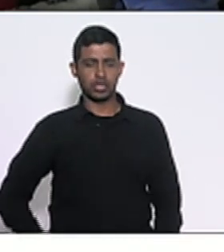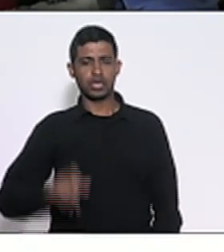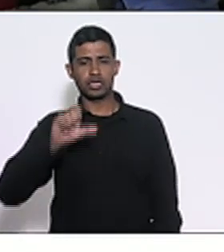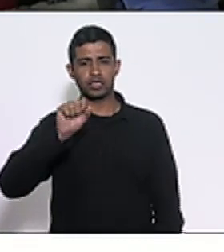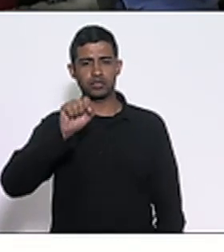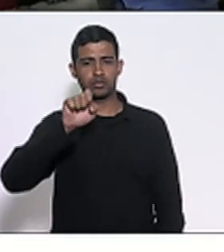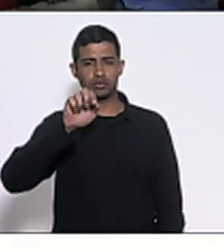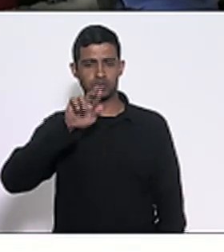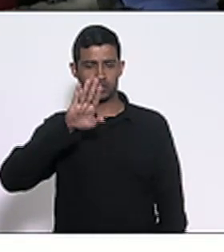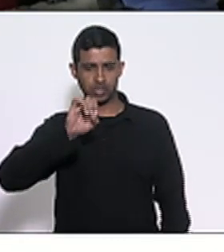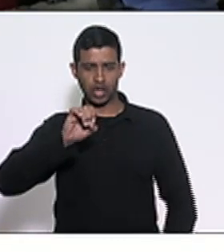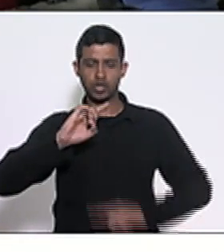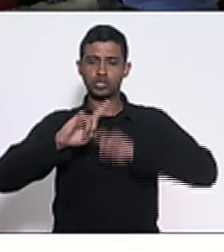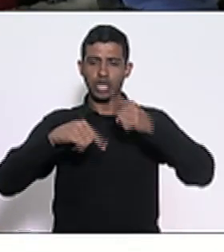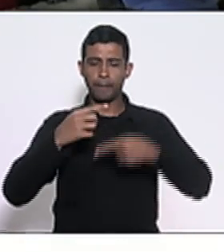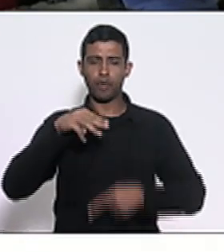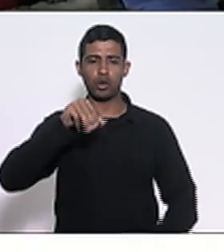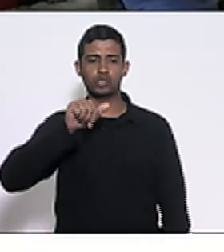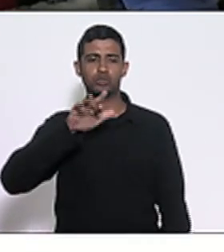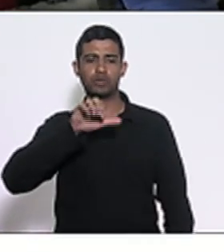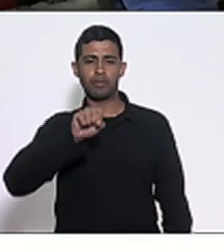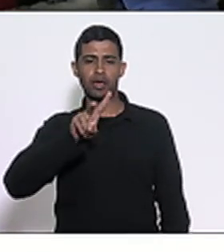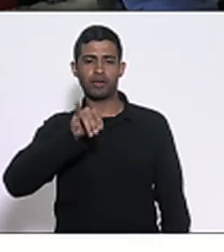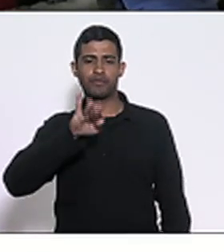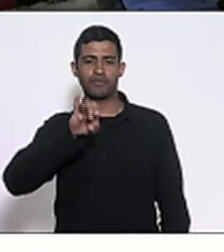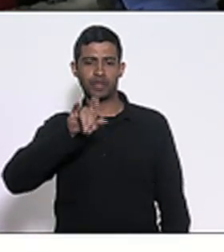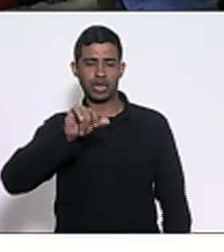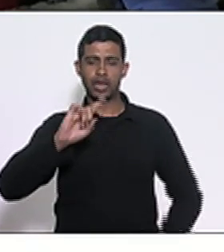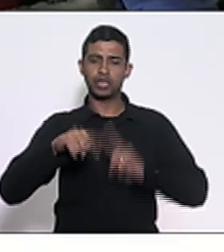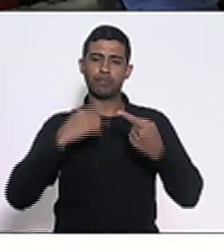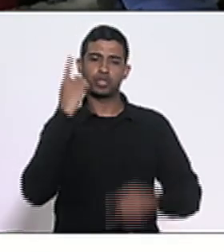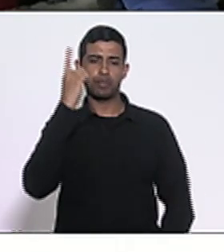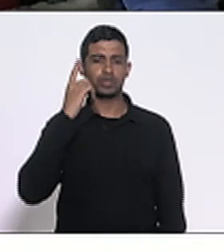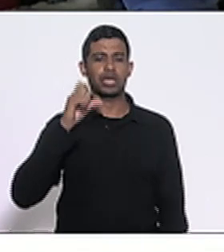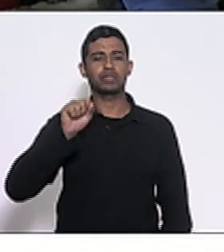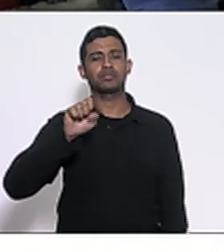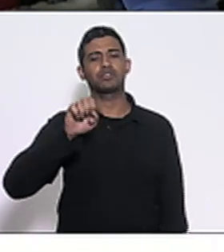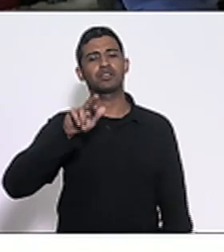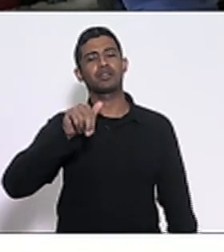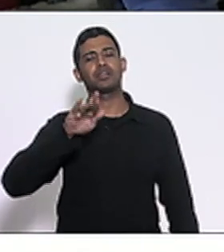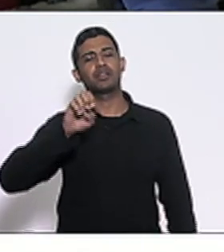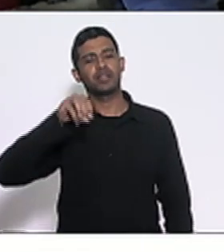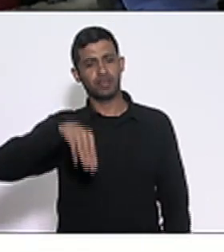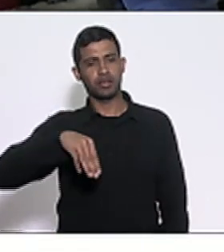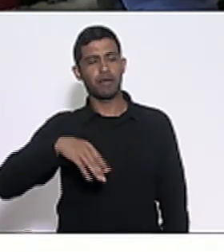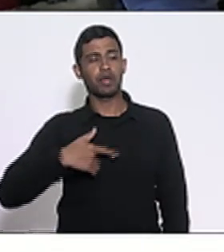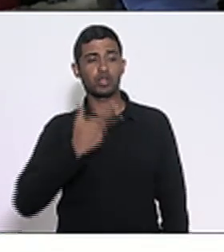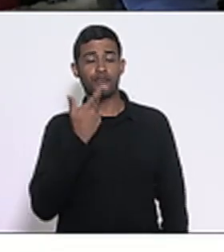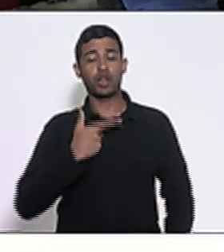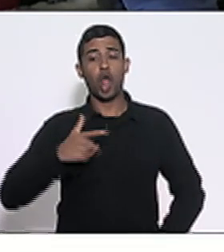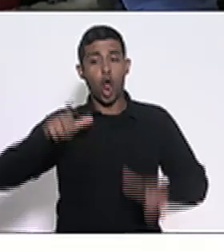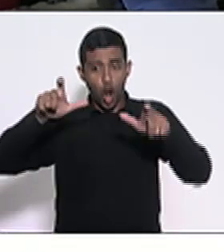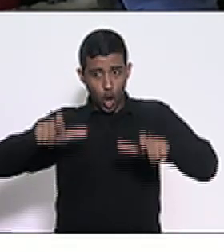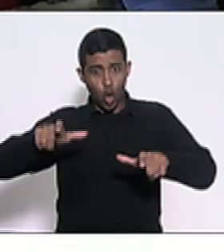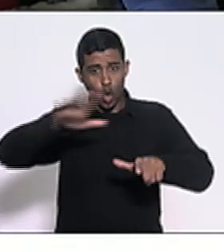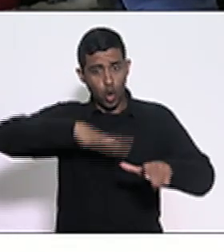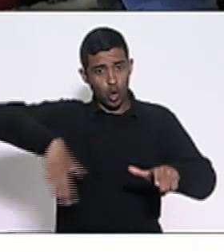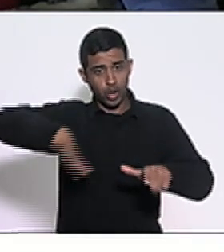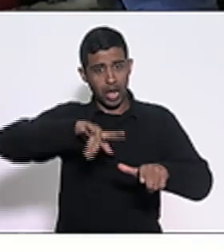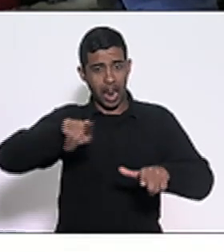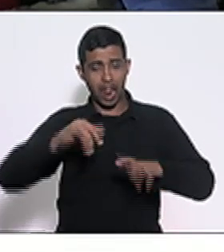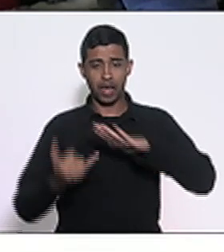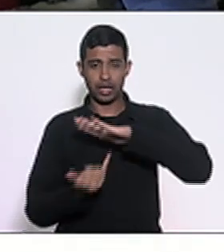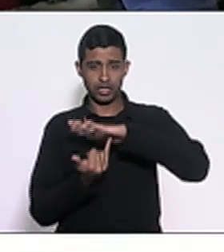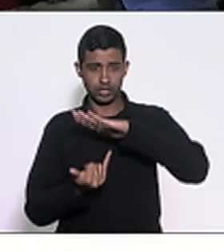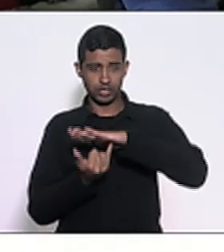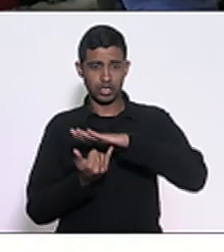Vilela, e depois vamos ouvir o deputado Flávio Serafini. Sobre a localização de uma instituição